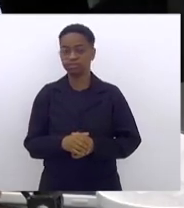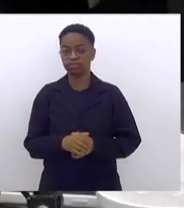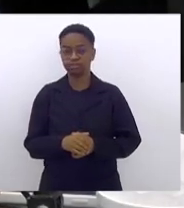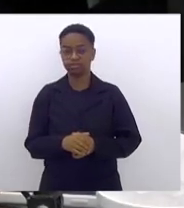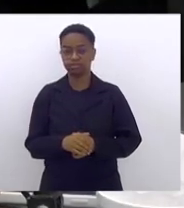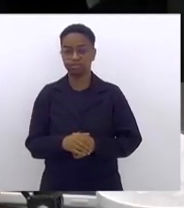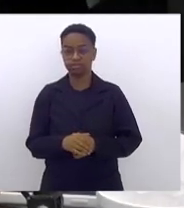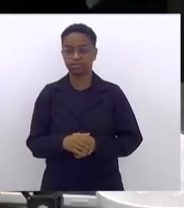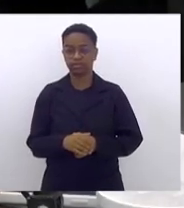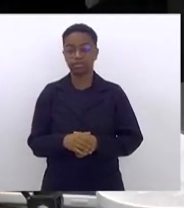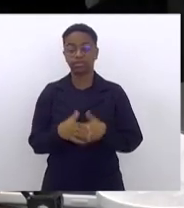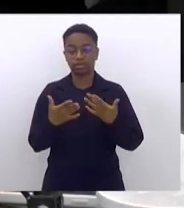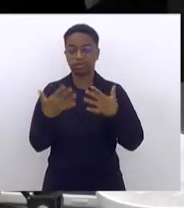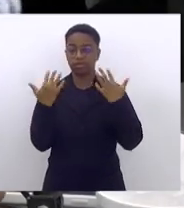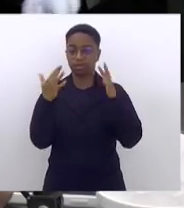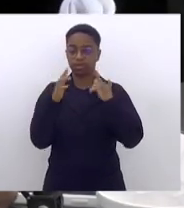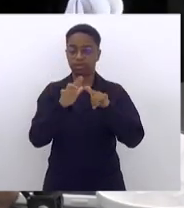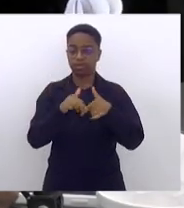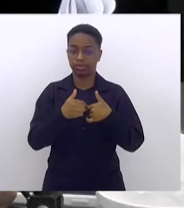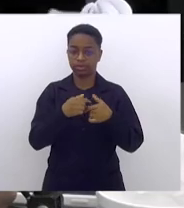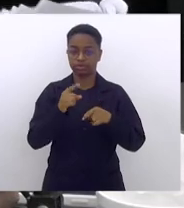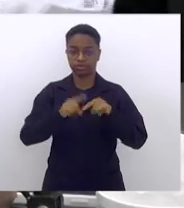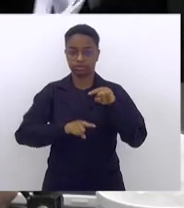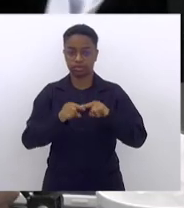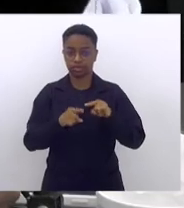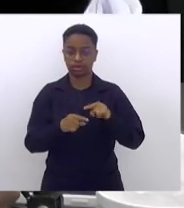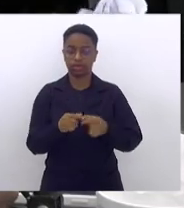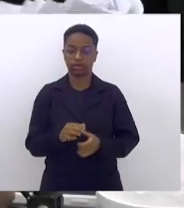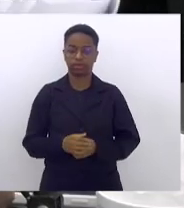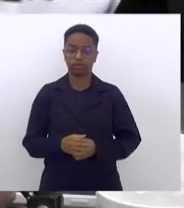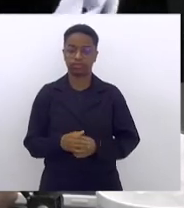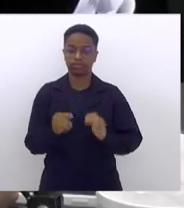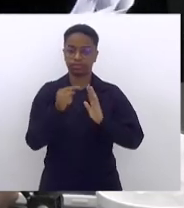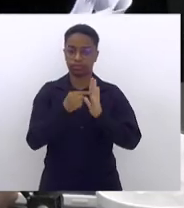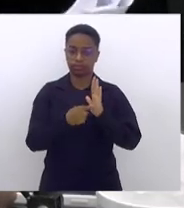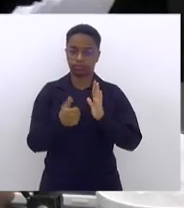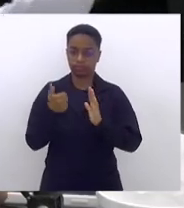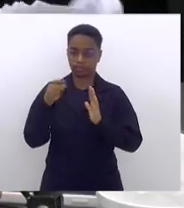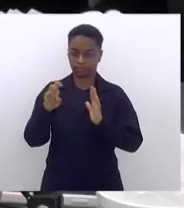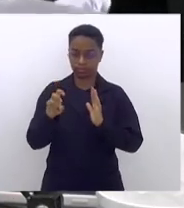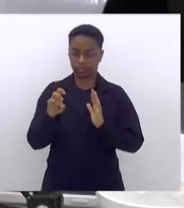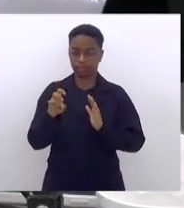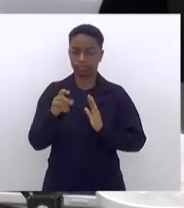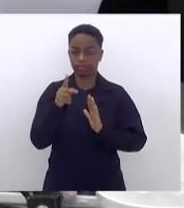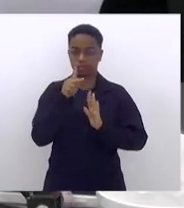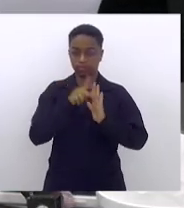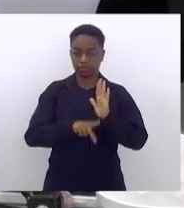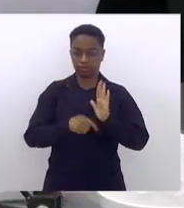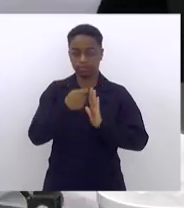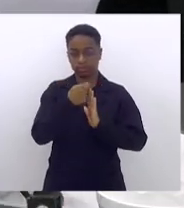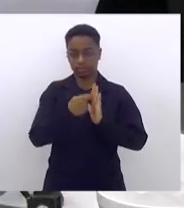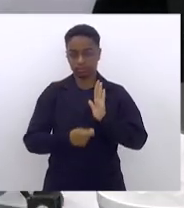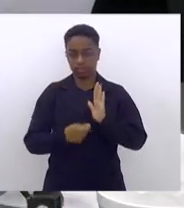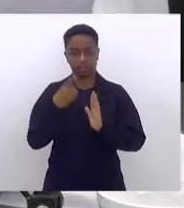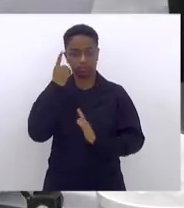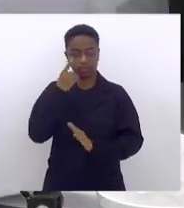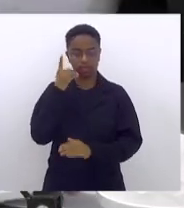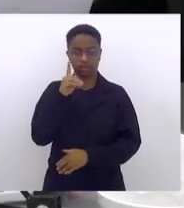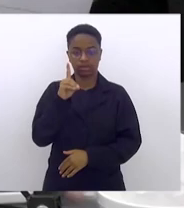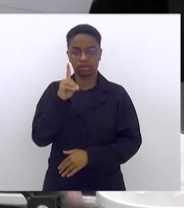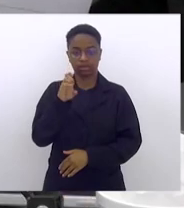sensibilidade da matéria. Item 15 da pauta, projetos de relatoria do deputado Guilherme